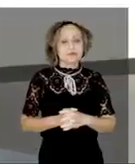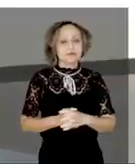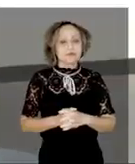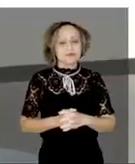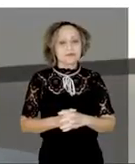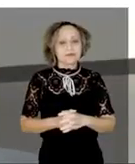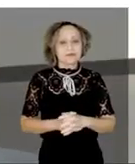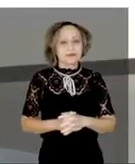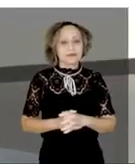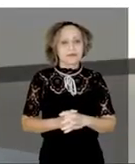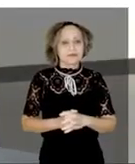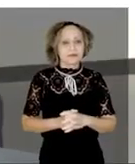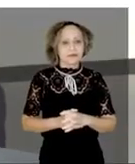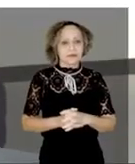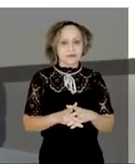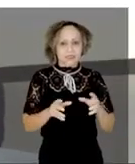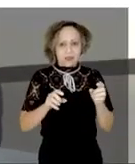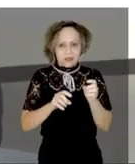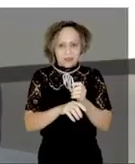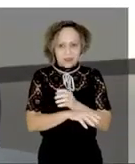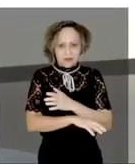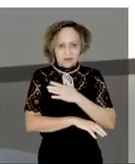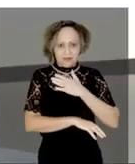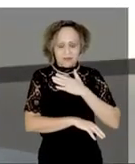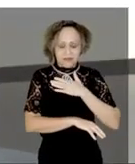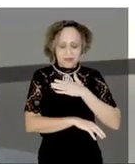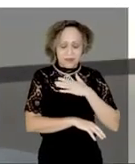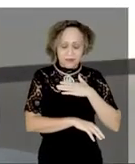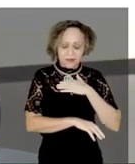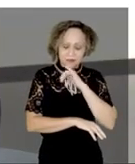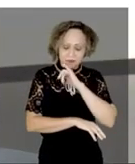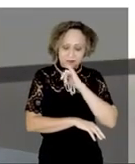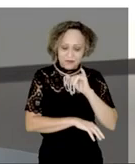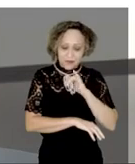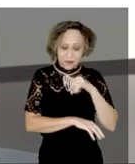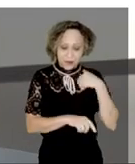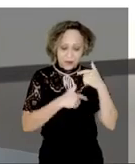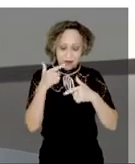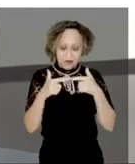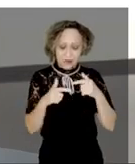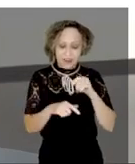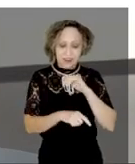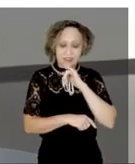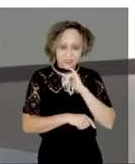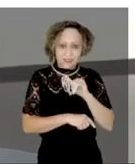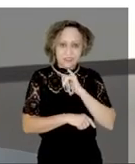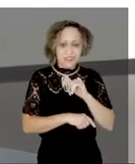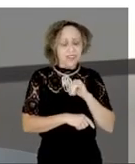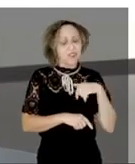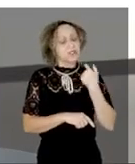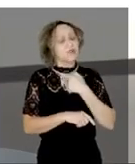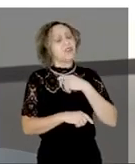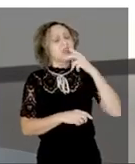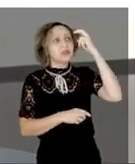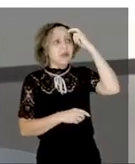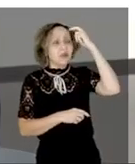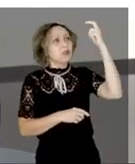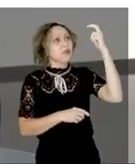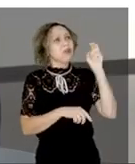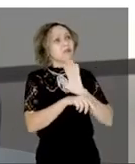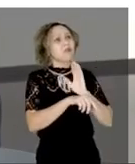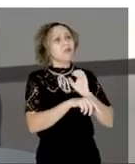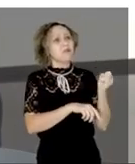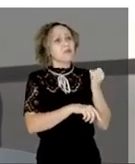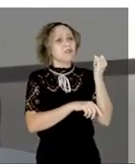sindicato presente no dia de hoje o diretor de um importante filme que fez um sucesso danado, que é o